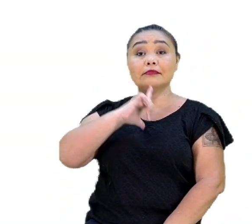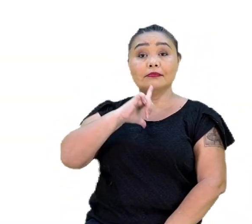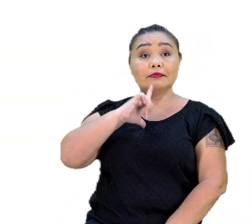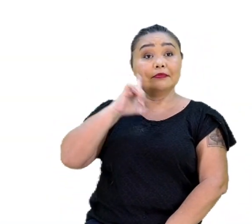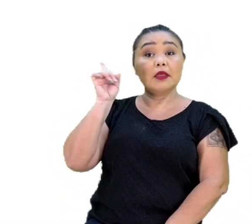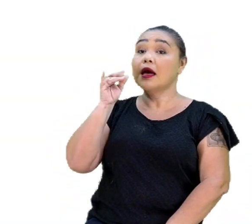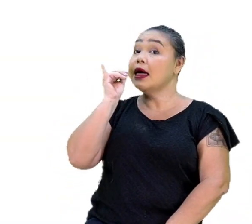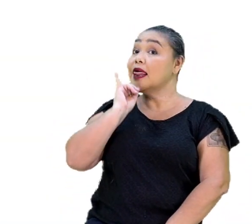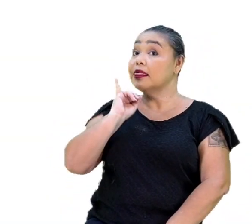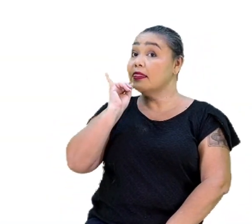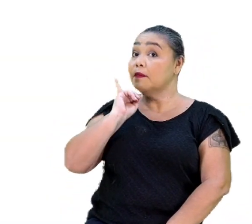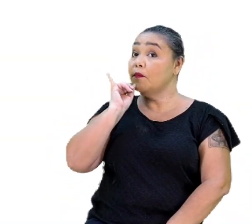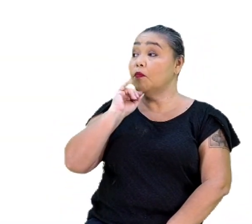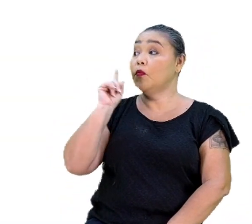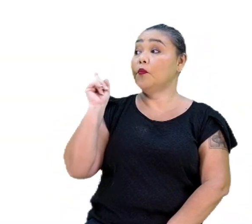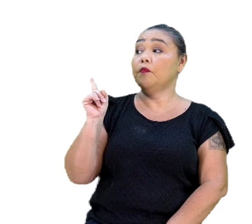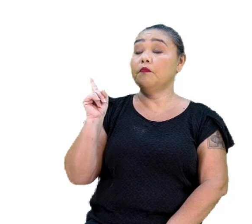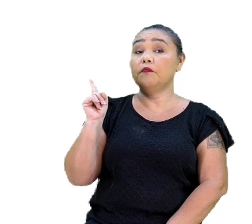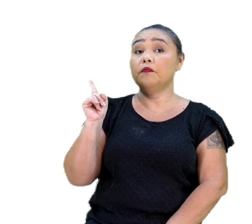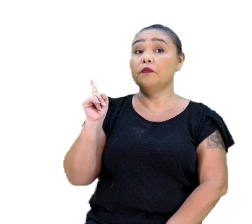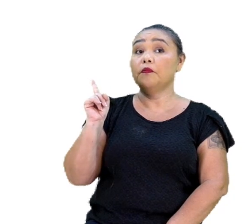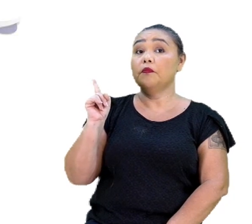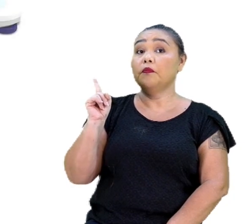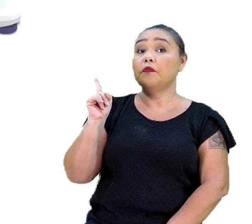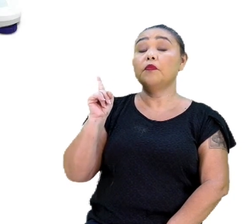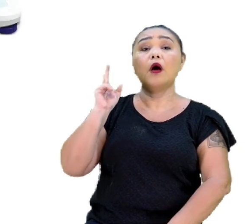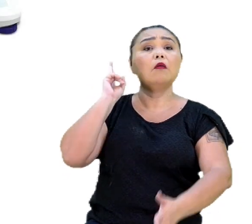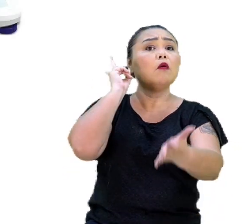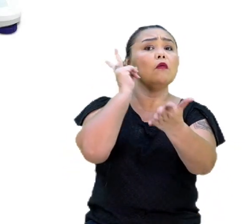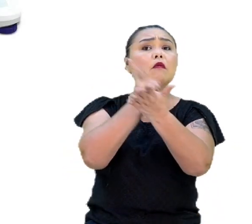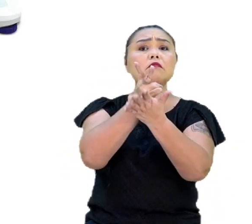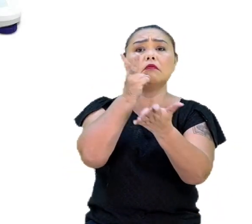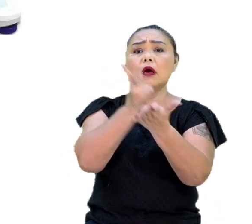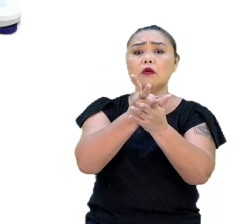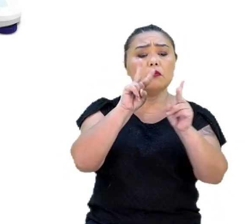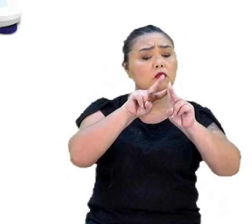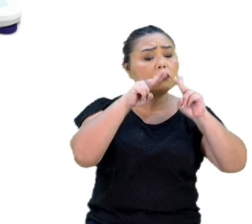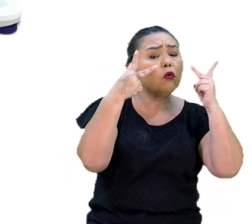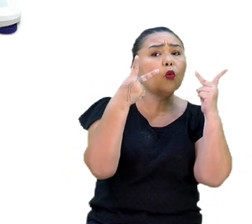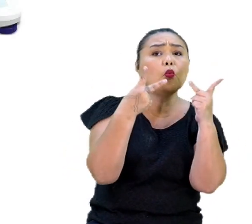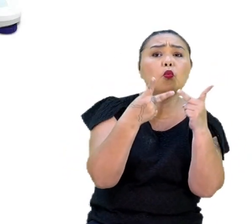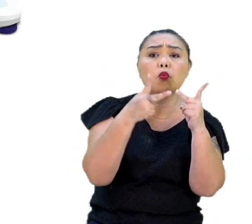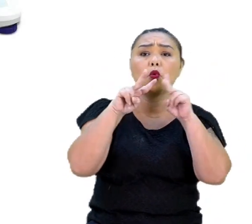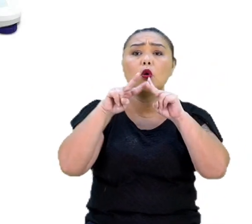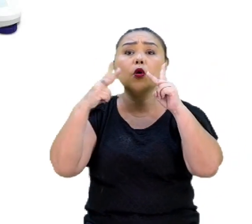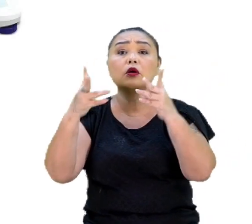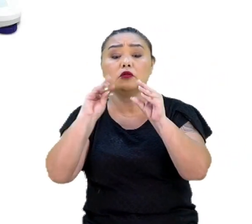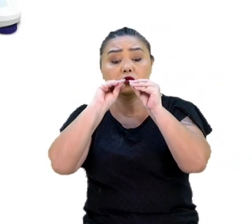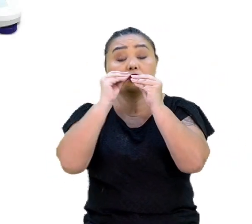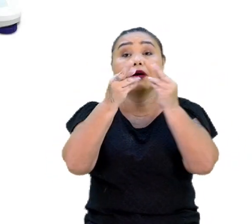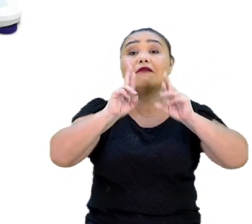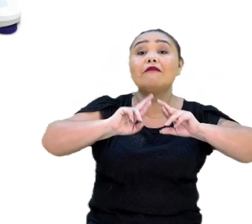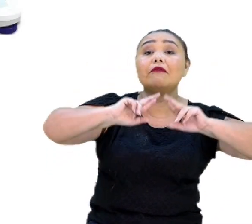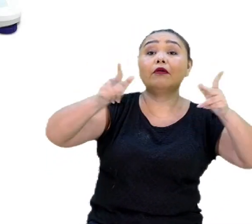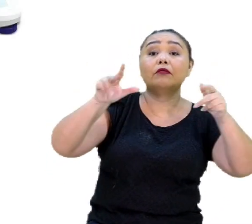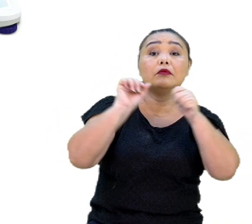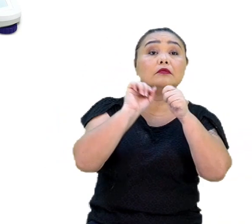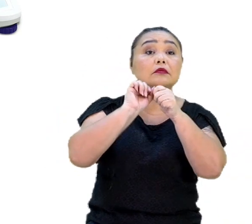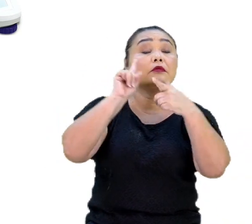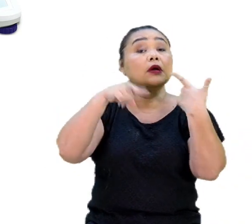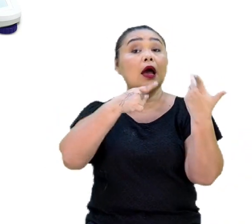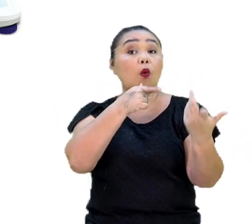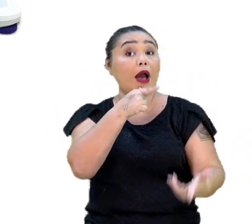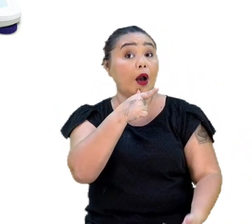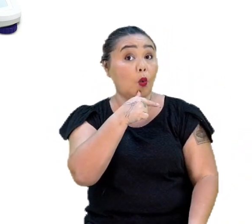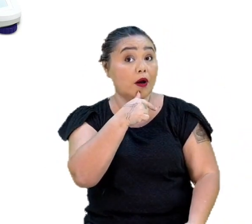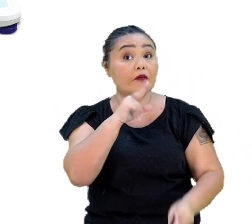por exemplo, para o mesmo volume de substâncias diferentes, como o mesmo volume de